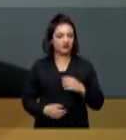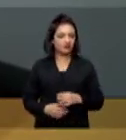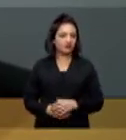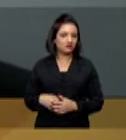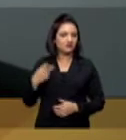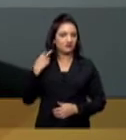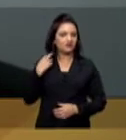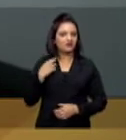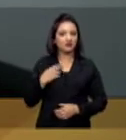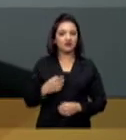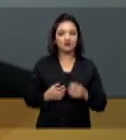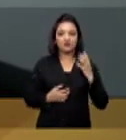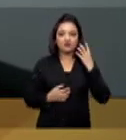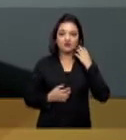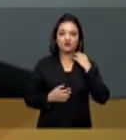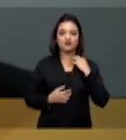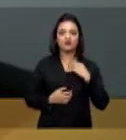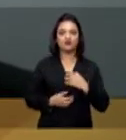Recurso extraordinário